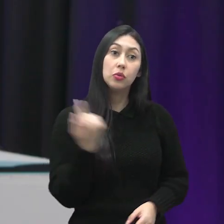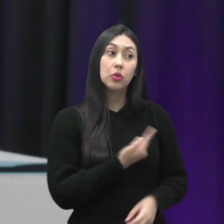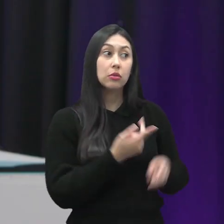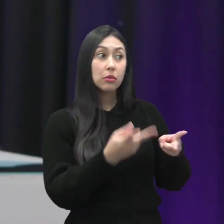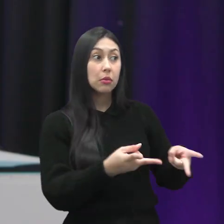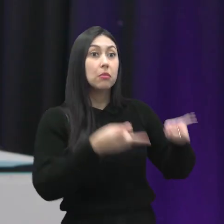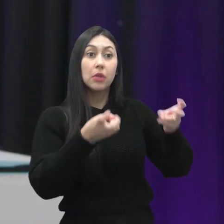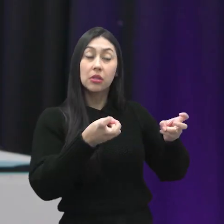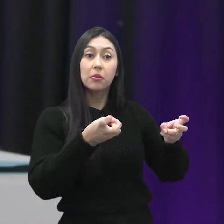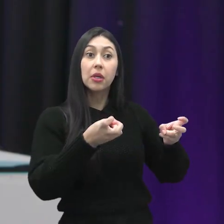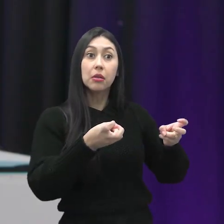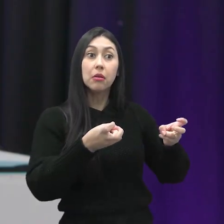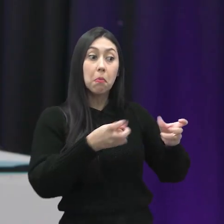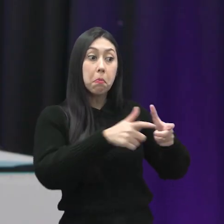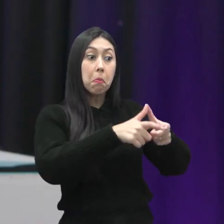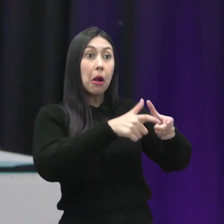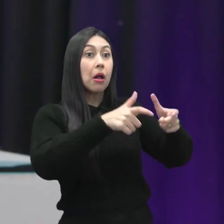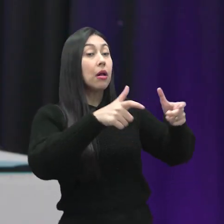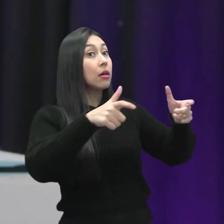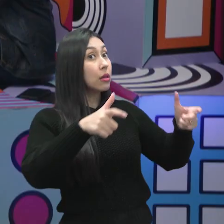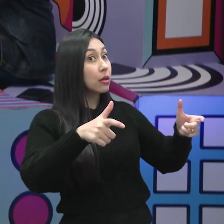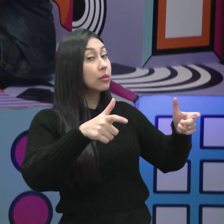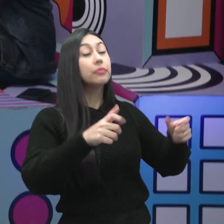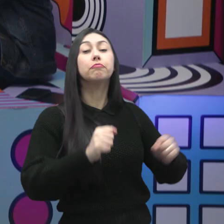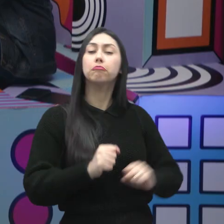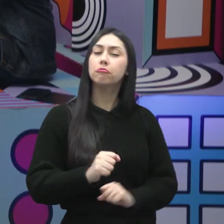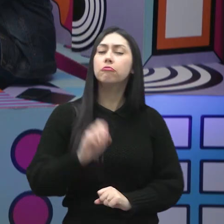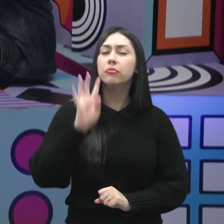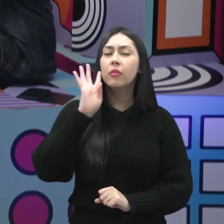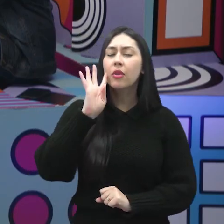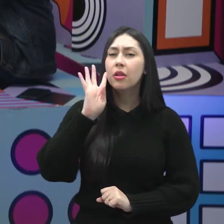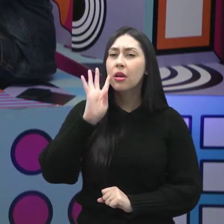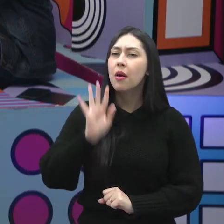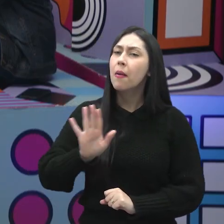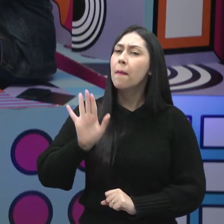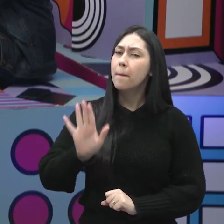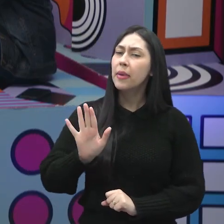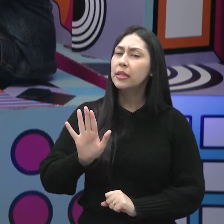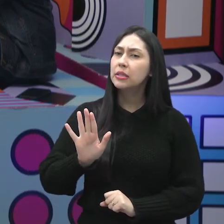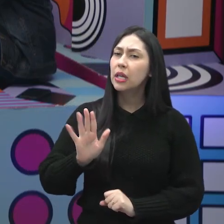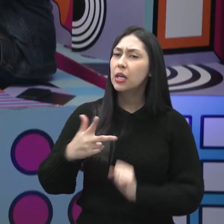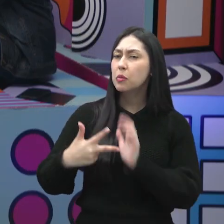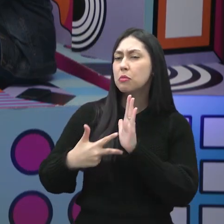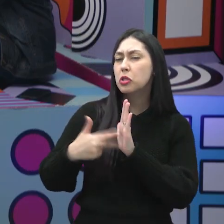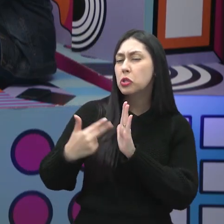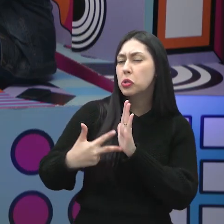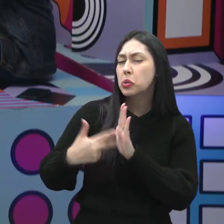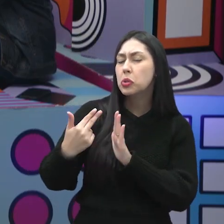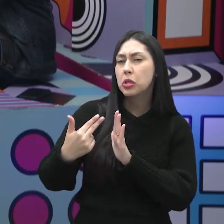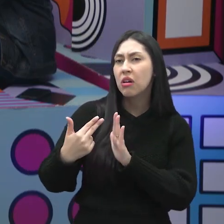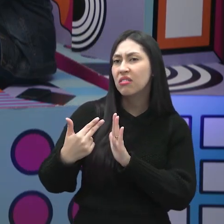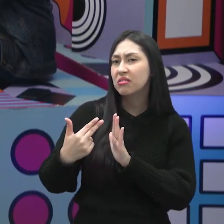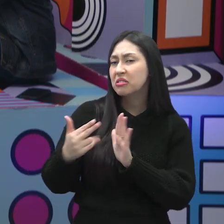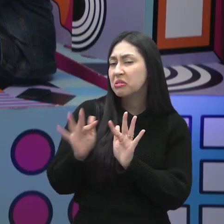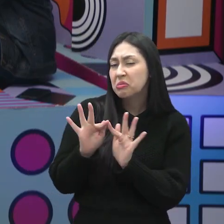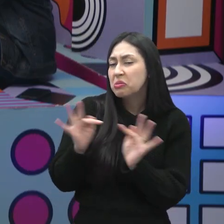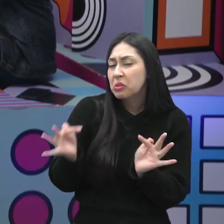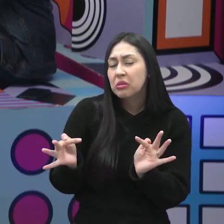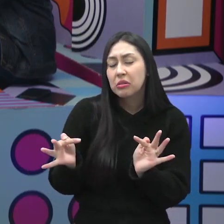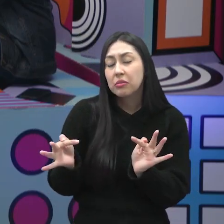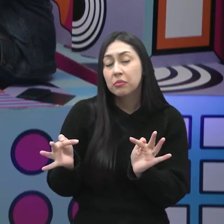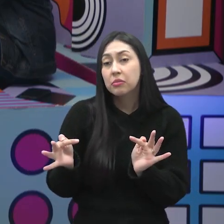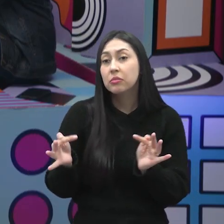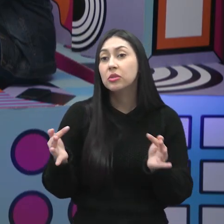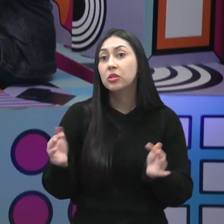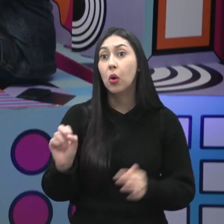visto, sim, realmente uma crescente nisso. Legal. Mas é um procedimento tranquilo, assim?